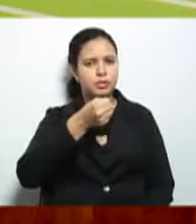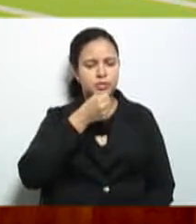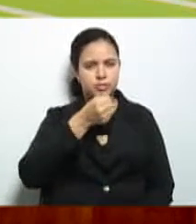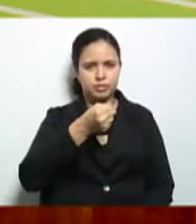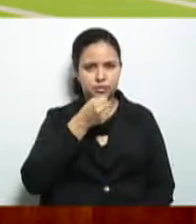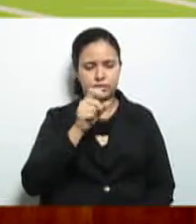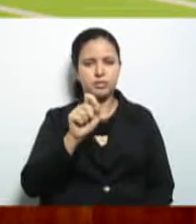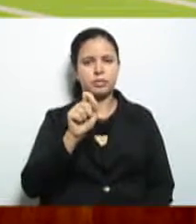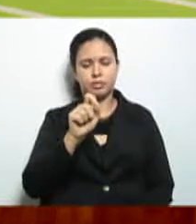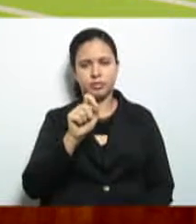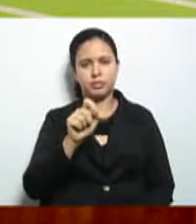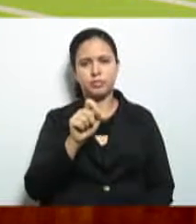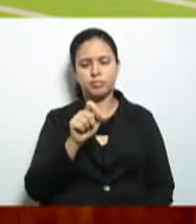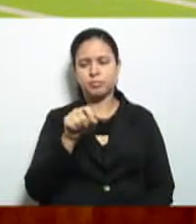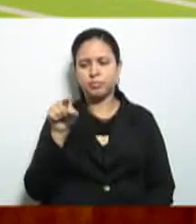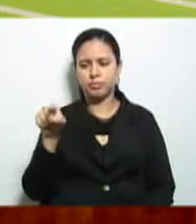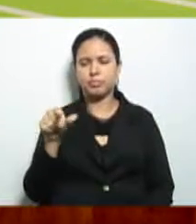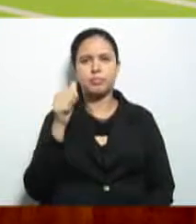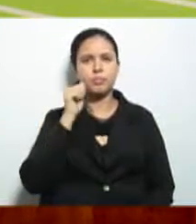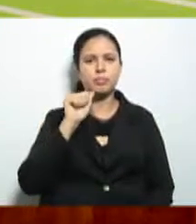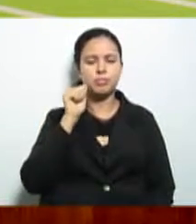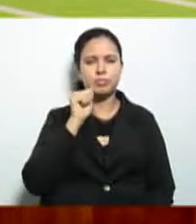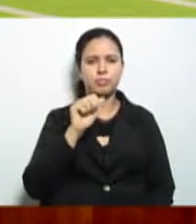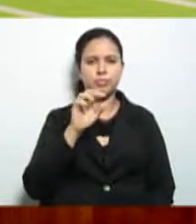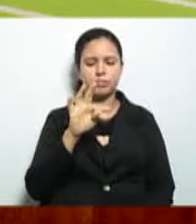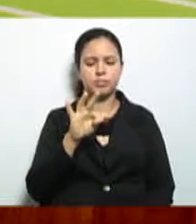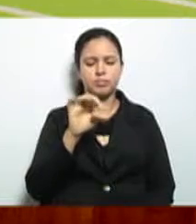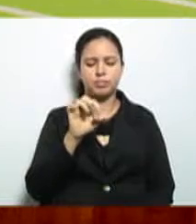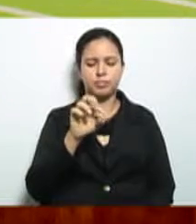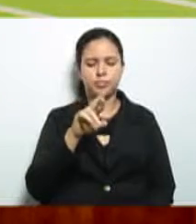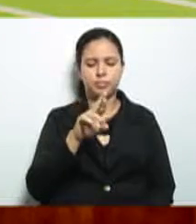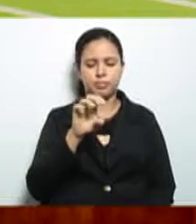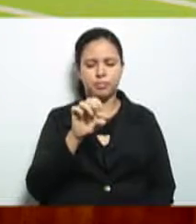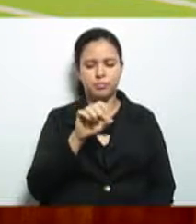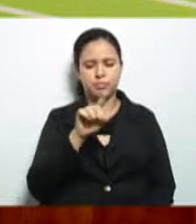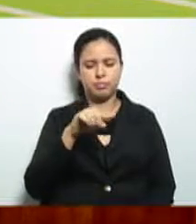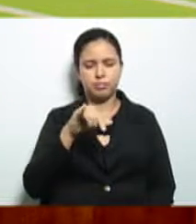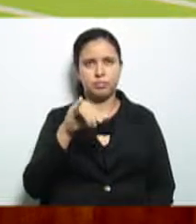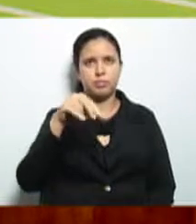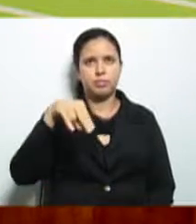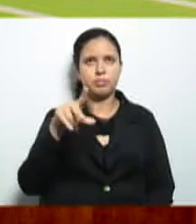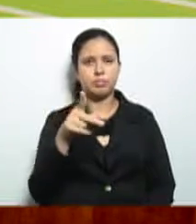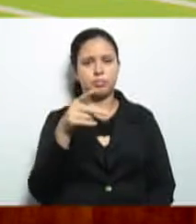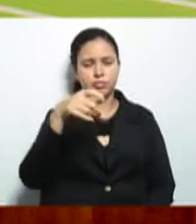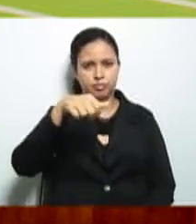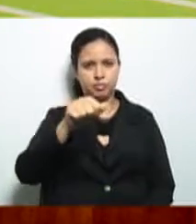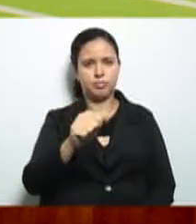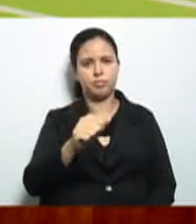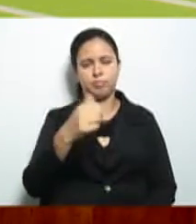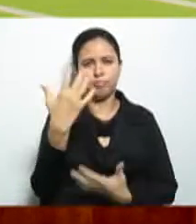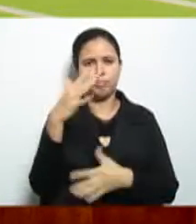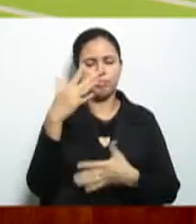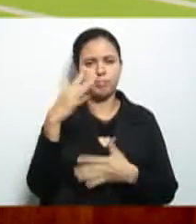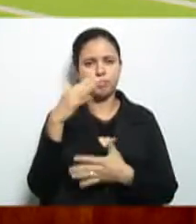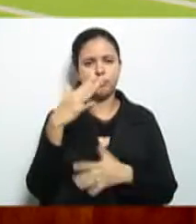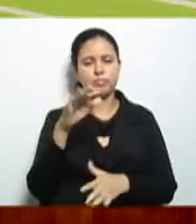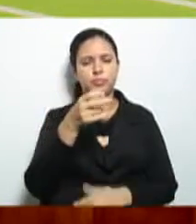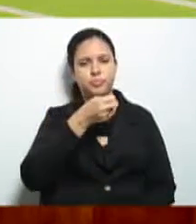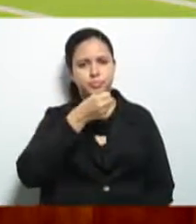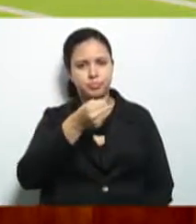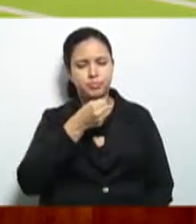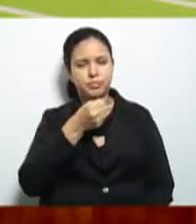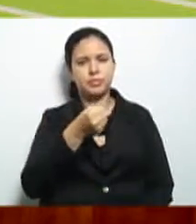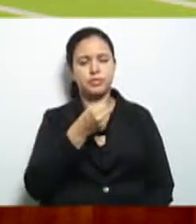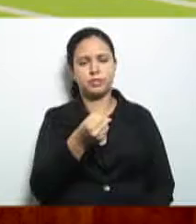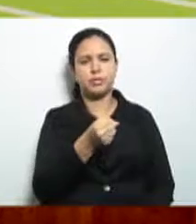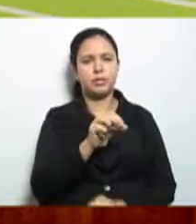dona Terezinha. Os alunos Diogo, Larissa e Pablo, parabéns pelo trabalho de vocês, a entrevista está bastante